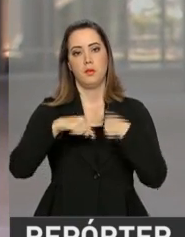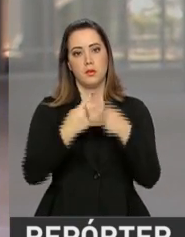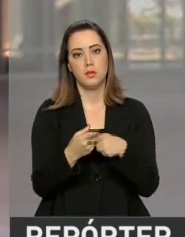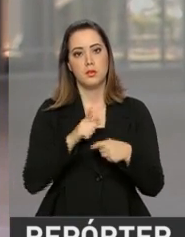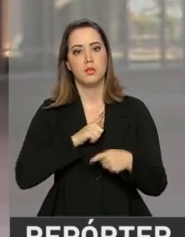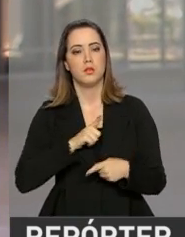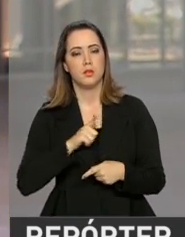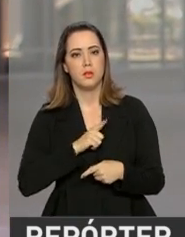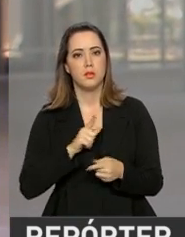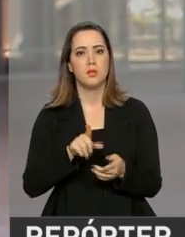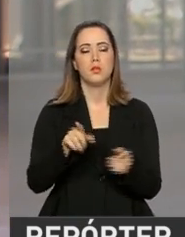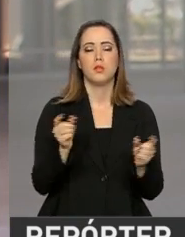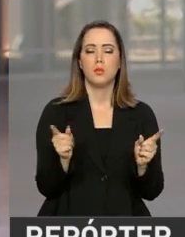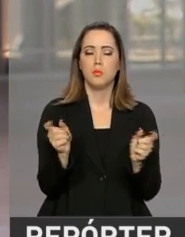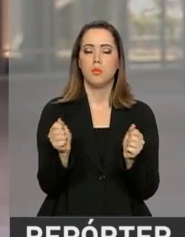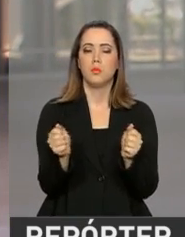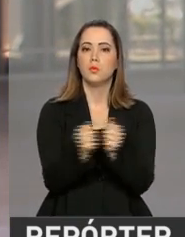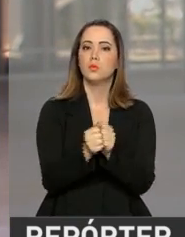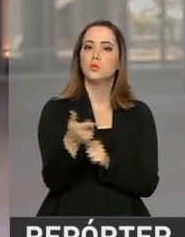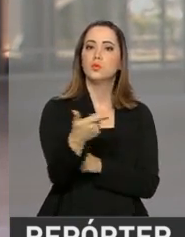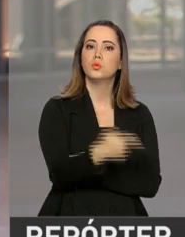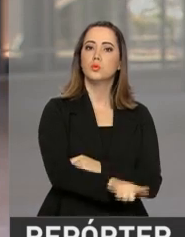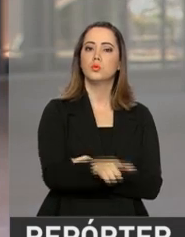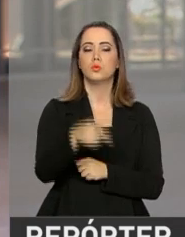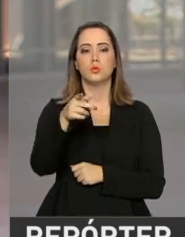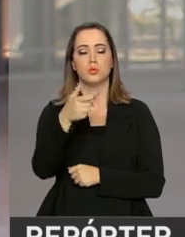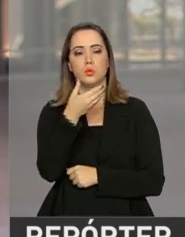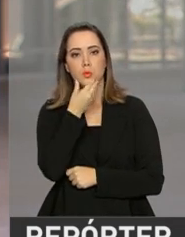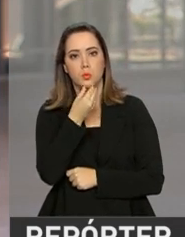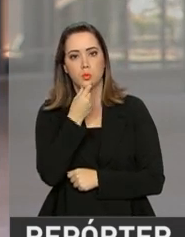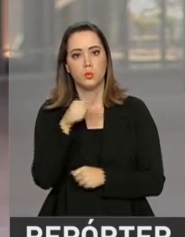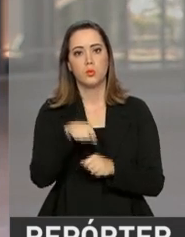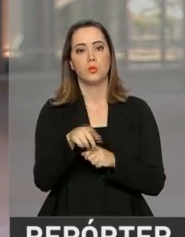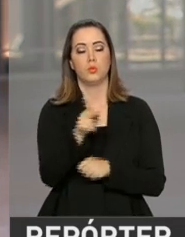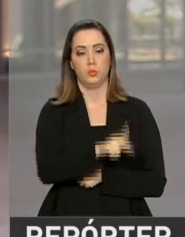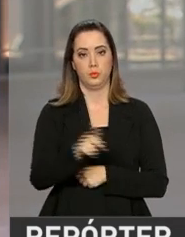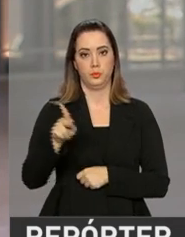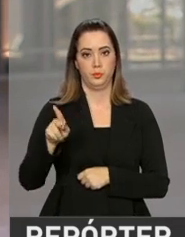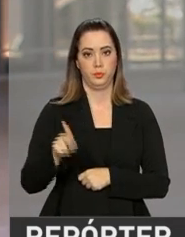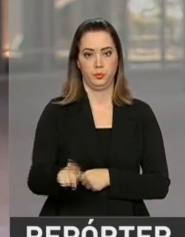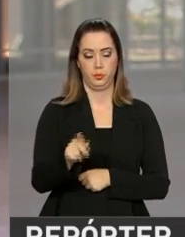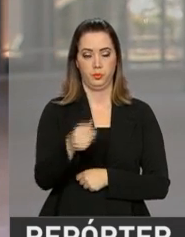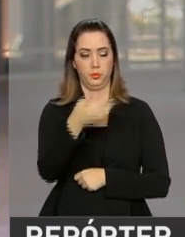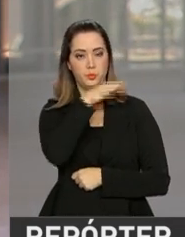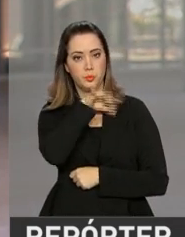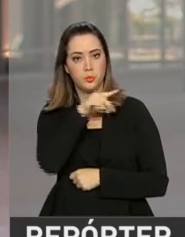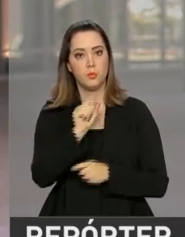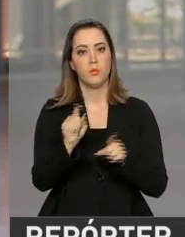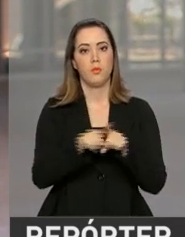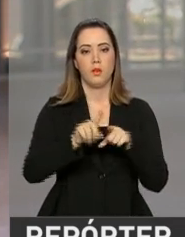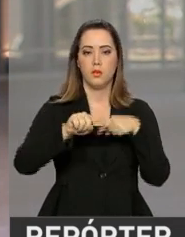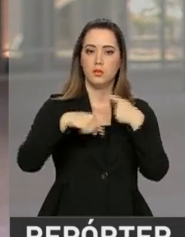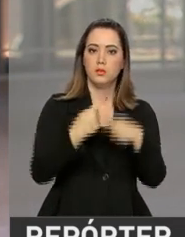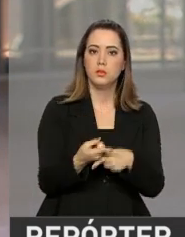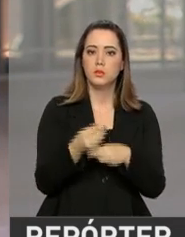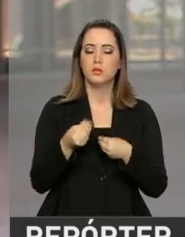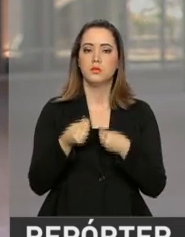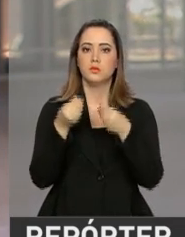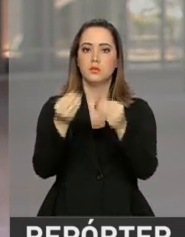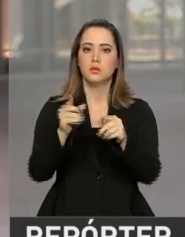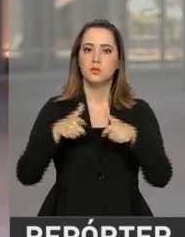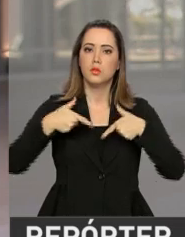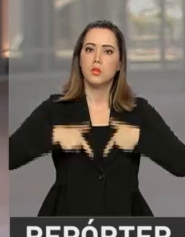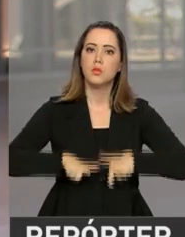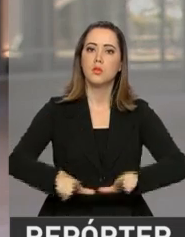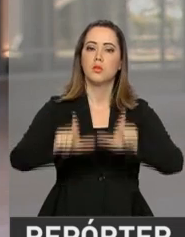de Proteína Animal, Francisco Turra, e às 11 horas, ele sanciona a lei que concede o título de Capital Nacional dos